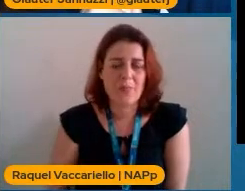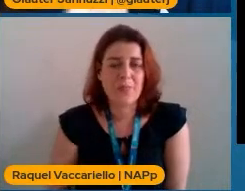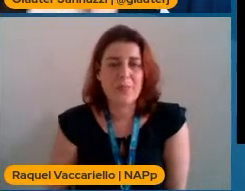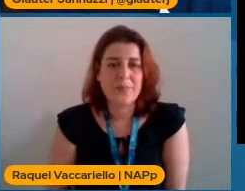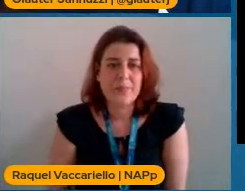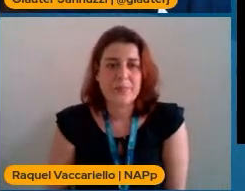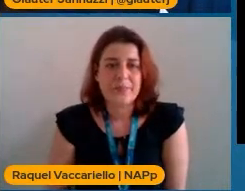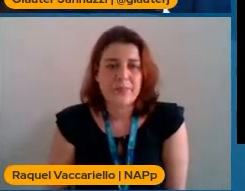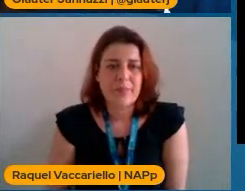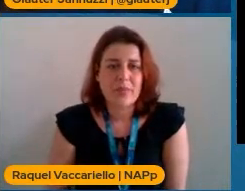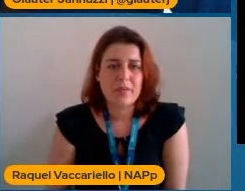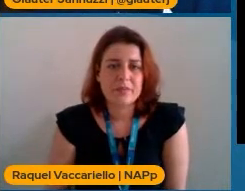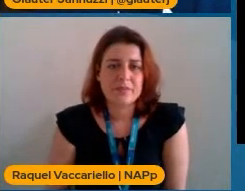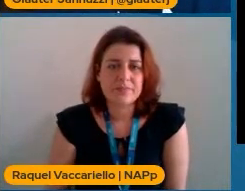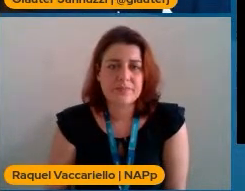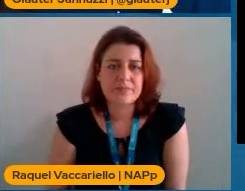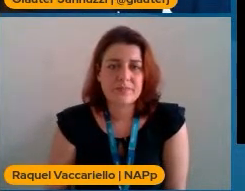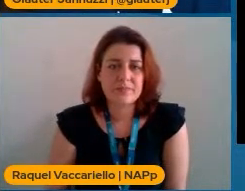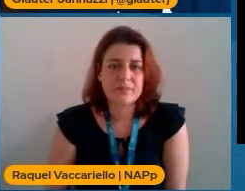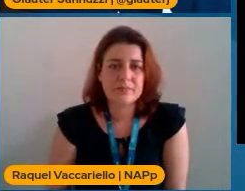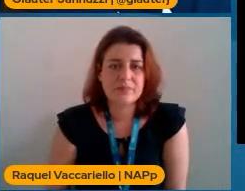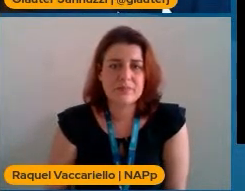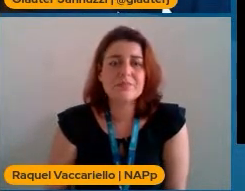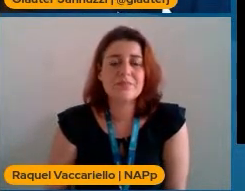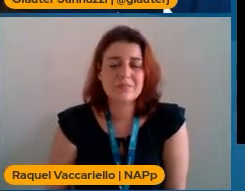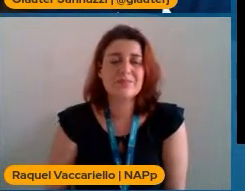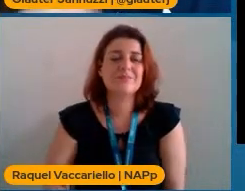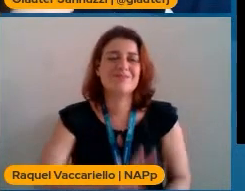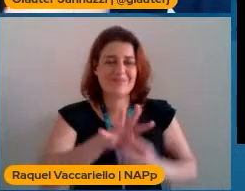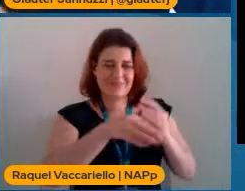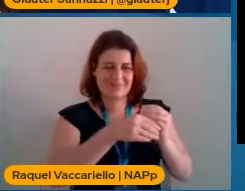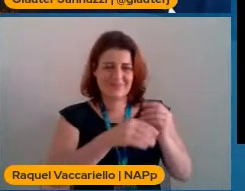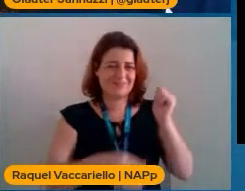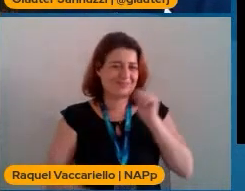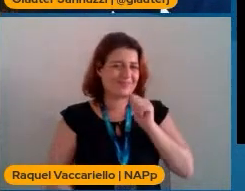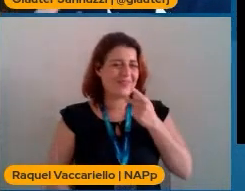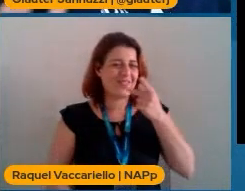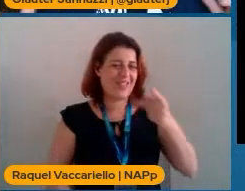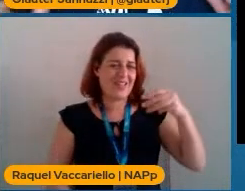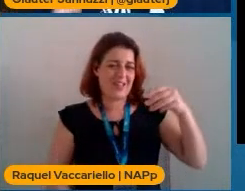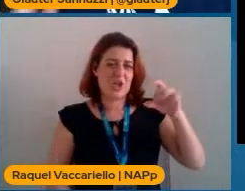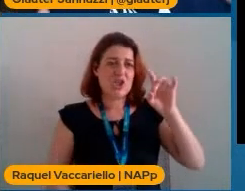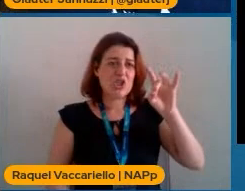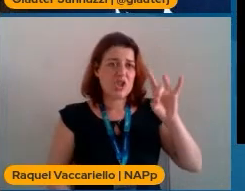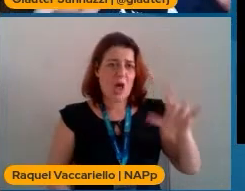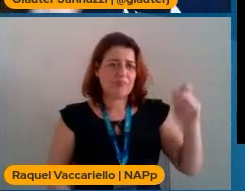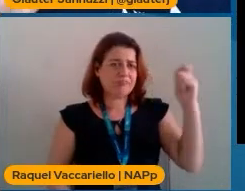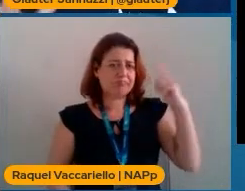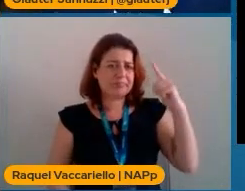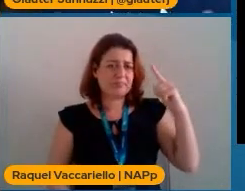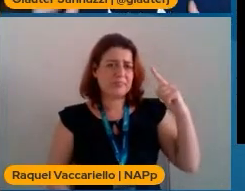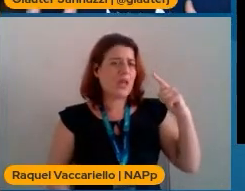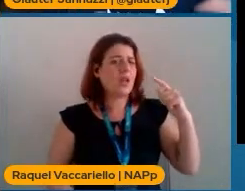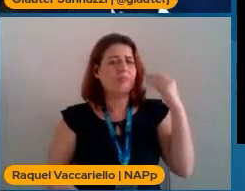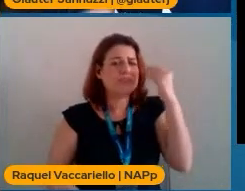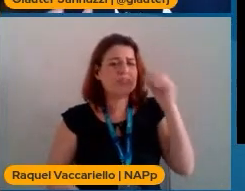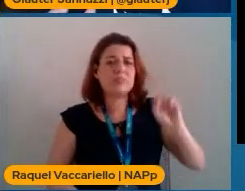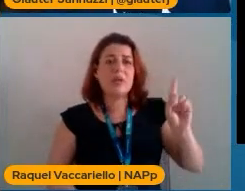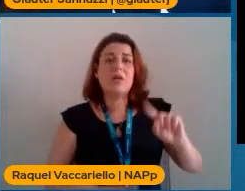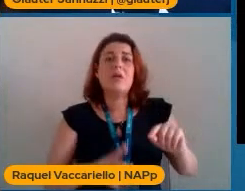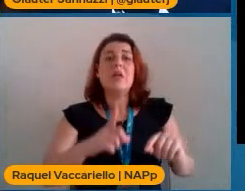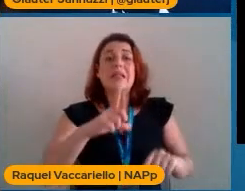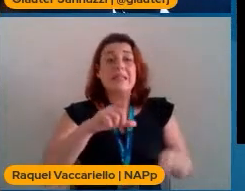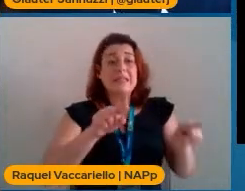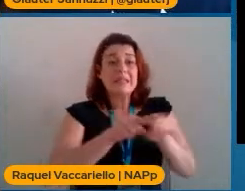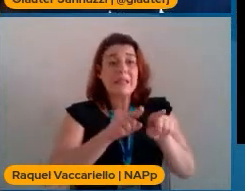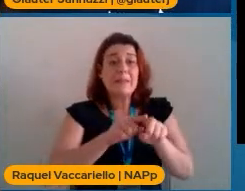é uma outra opção. E aí, pegando o gancho da Marcela ali, que falou, né, que não basta ter talento, sempre tem o tal dos peixinhos aí, né, o QI